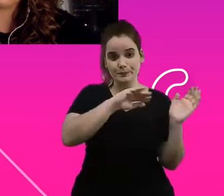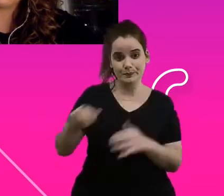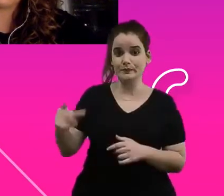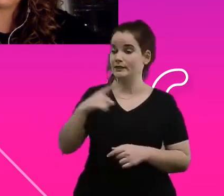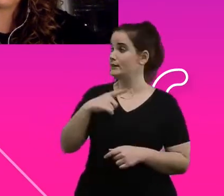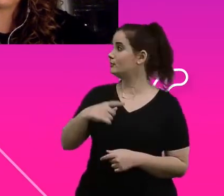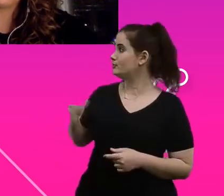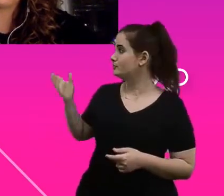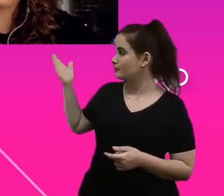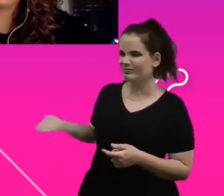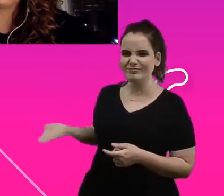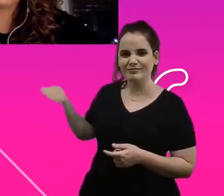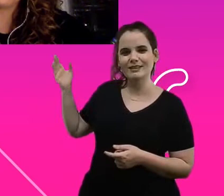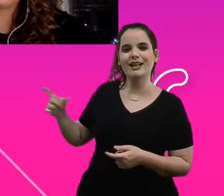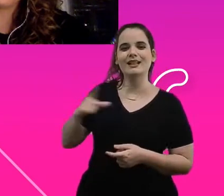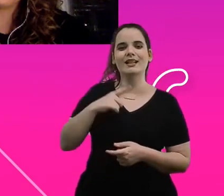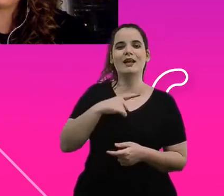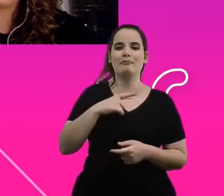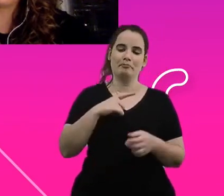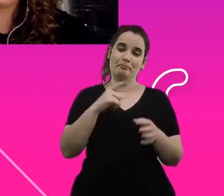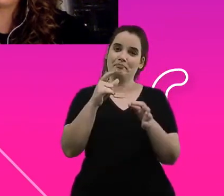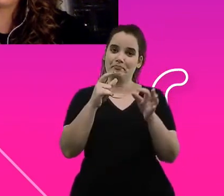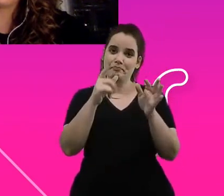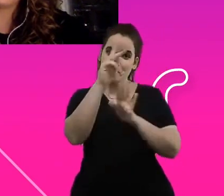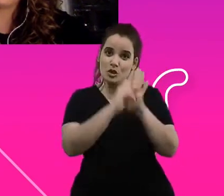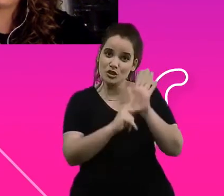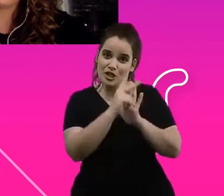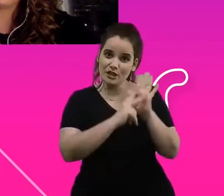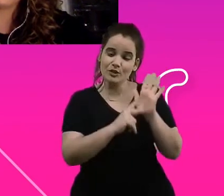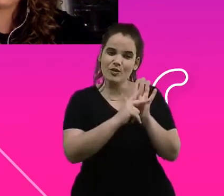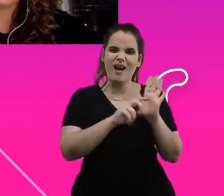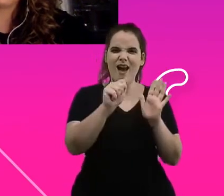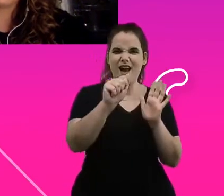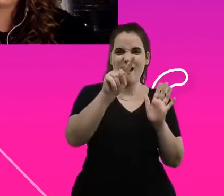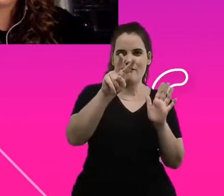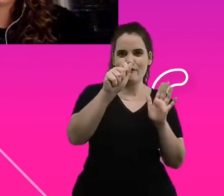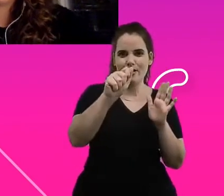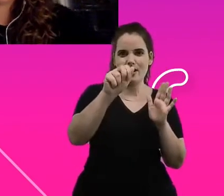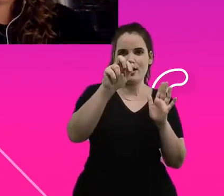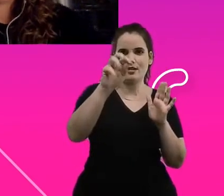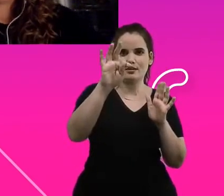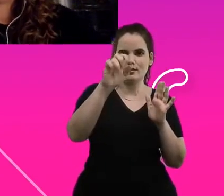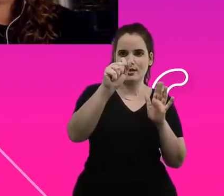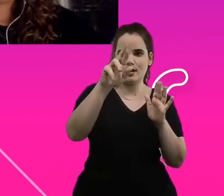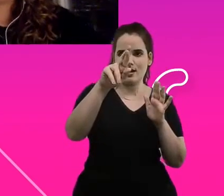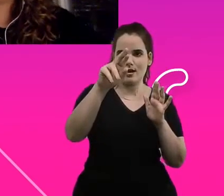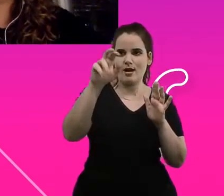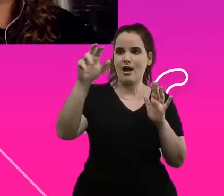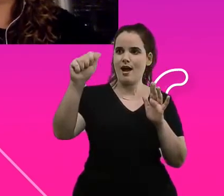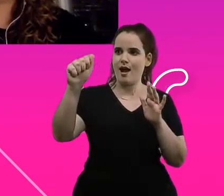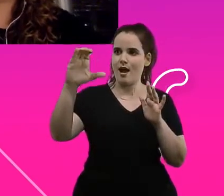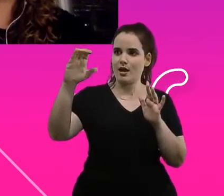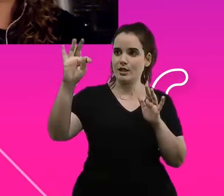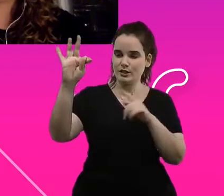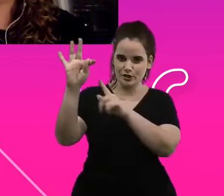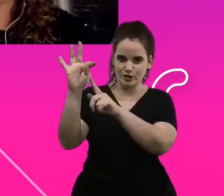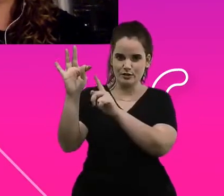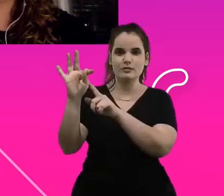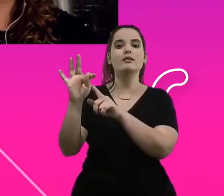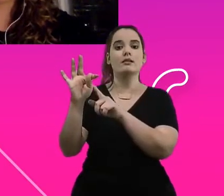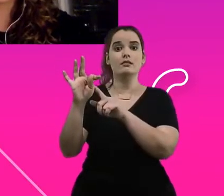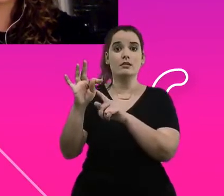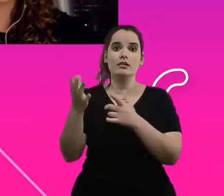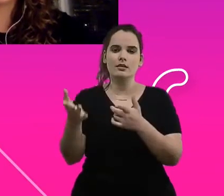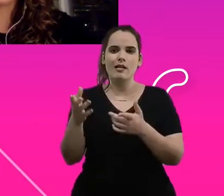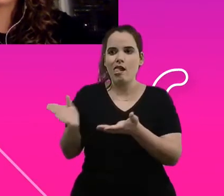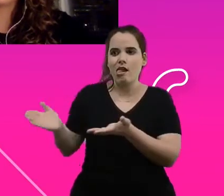aqui no Brasil, em que a Rotaract estava a angariar fundos para combater o cancro. E então a associação